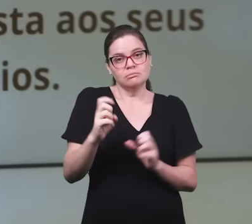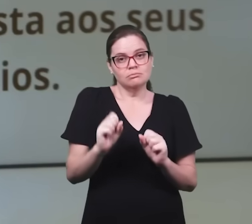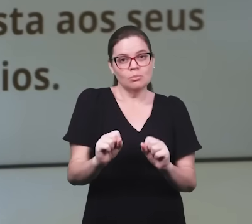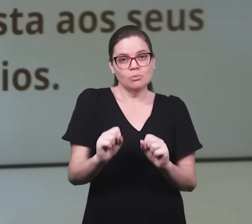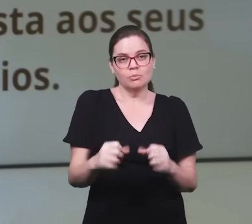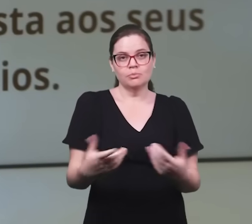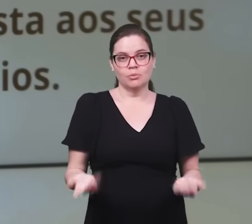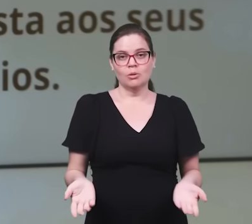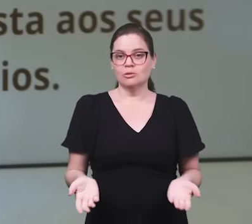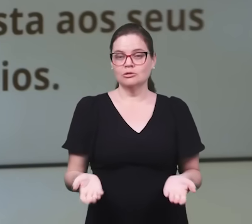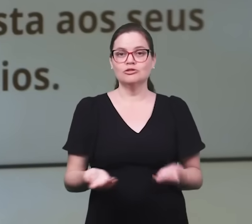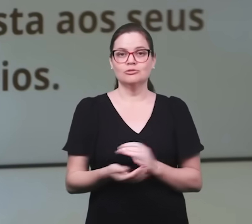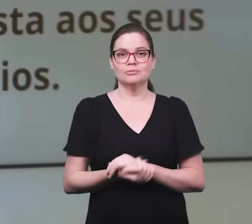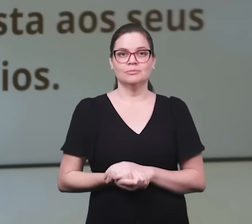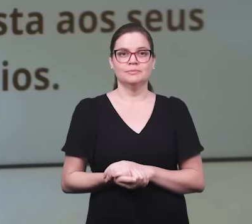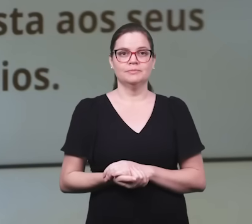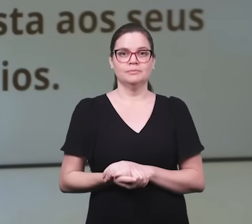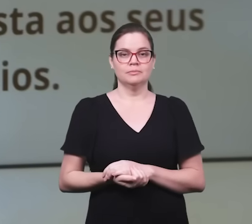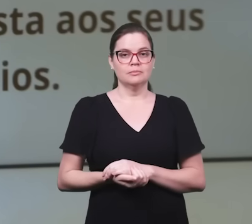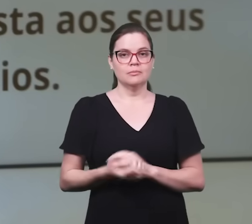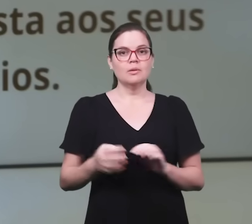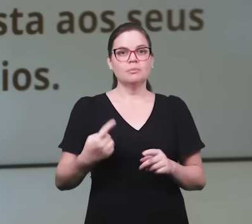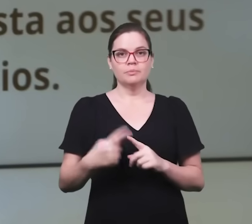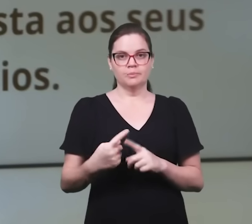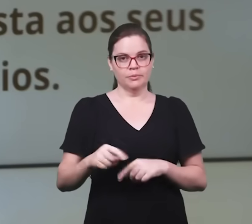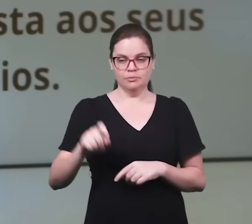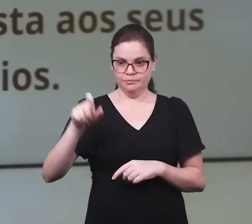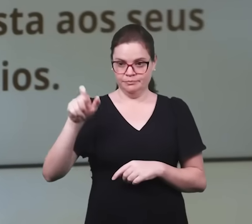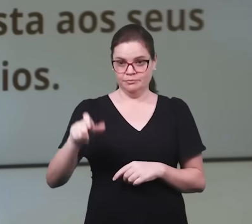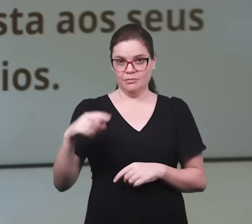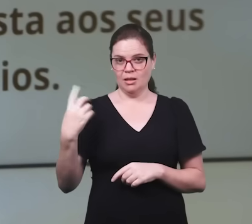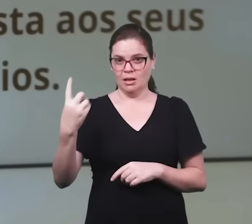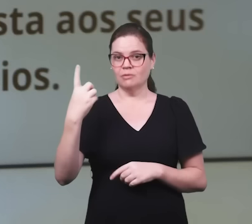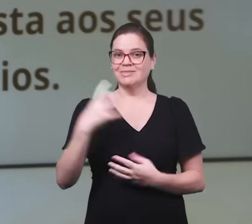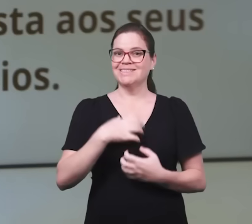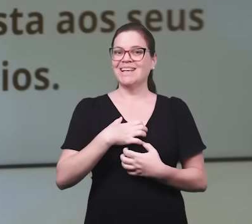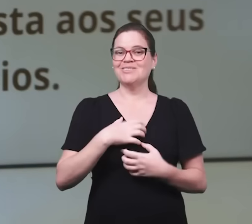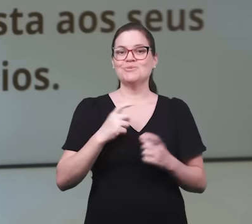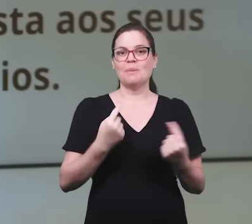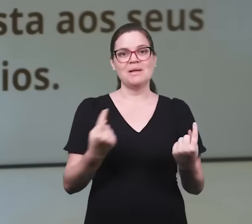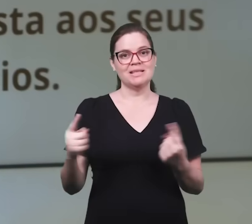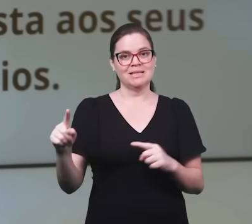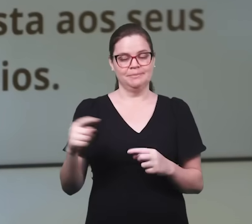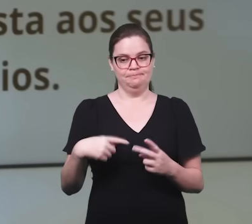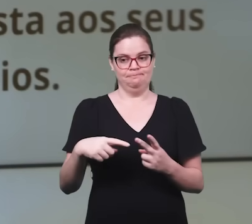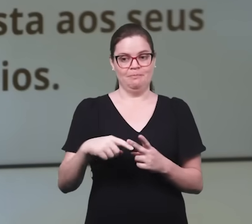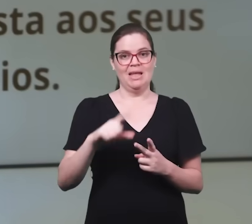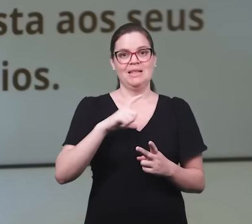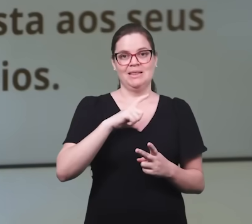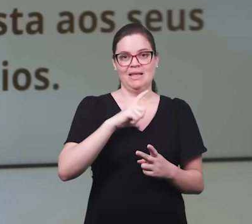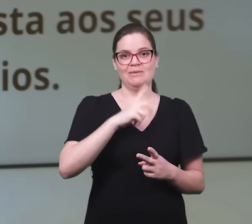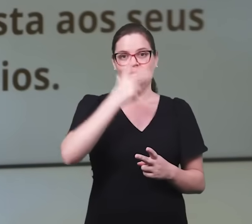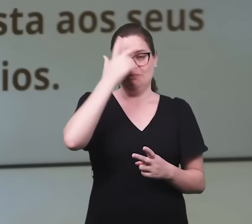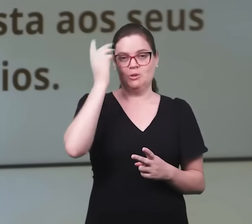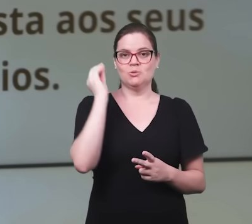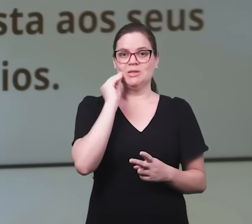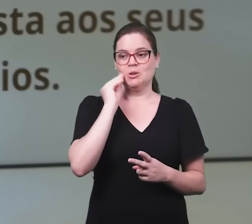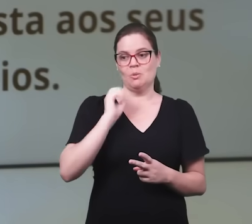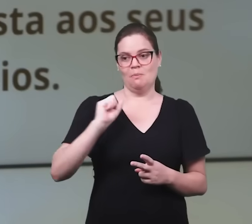que Davi viveu. Ele foi perseguido, ele foi